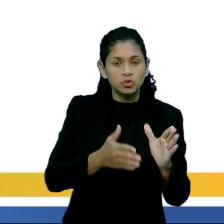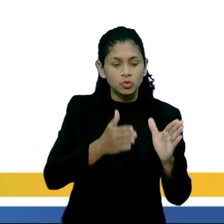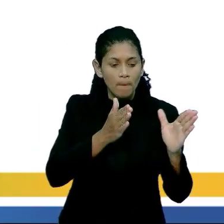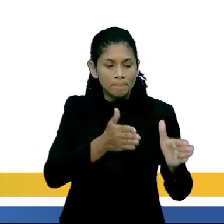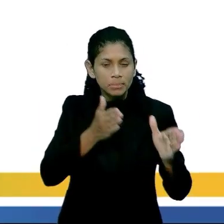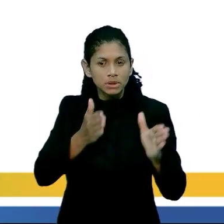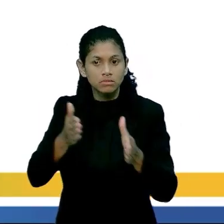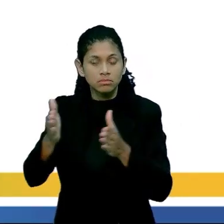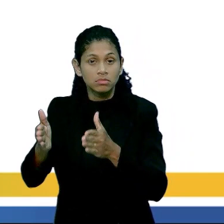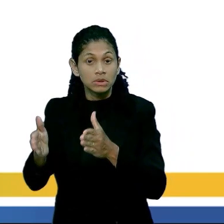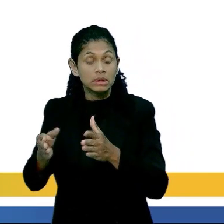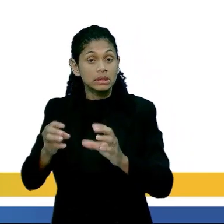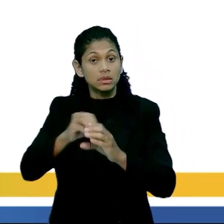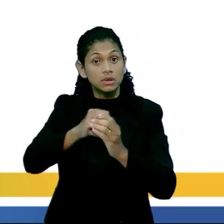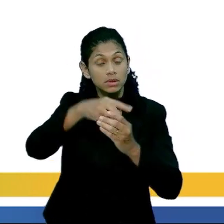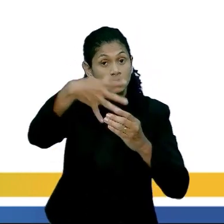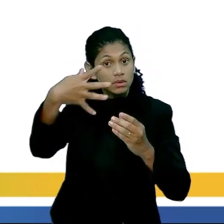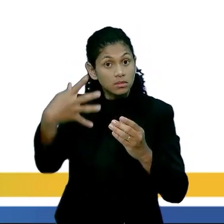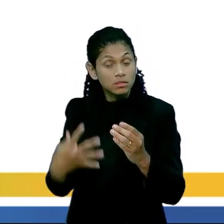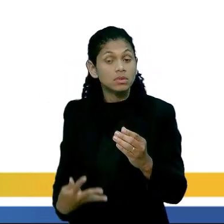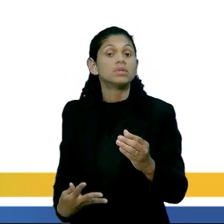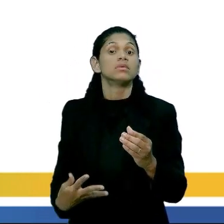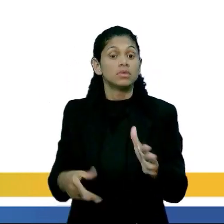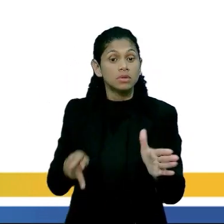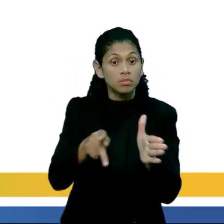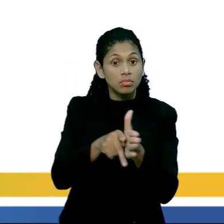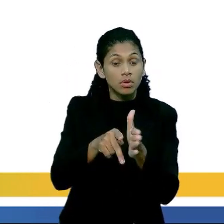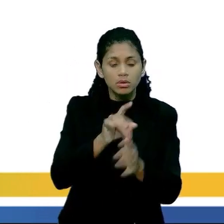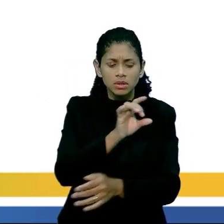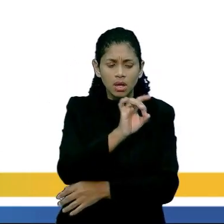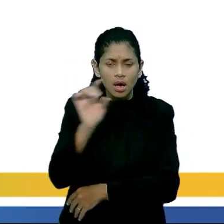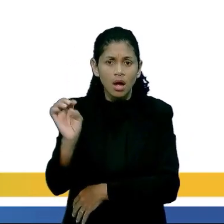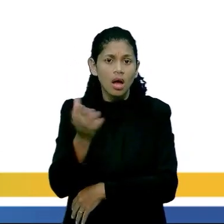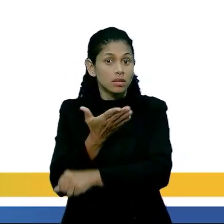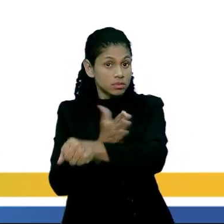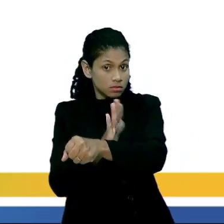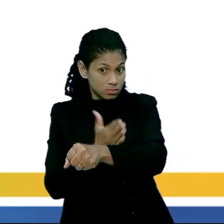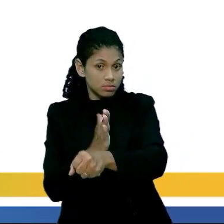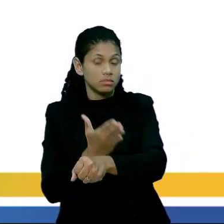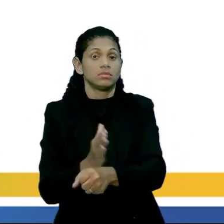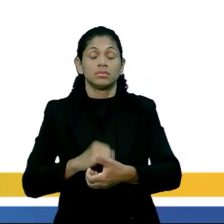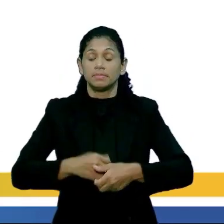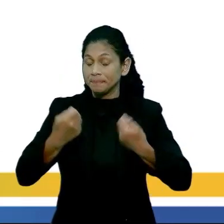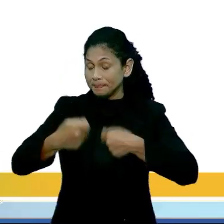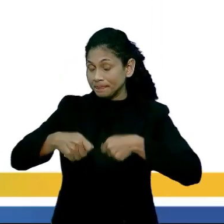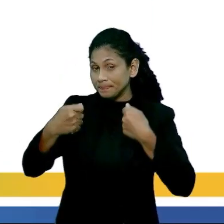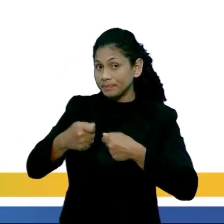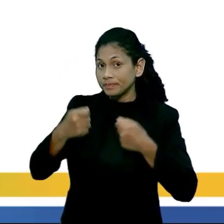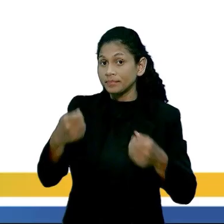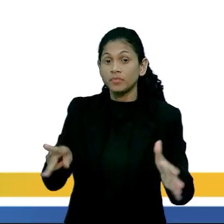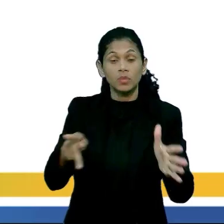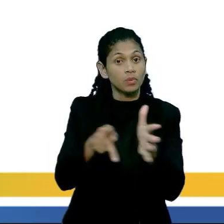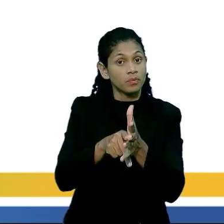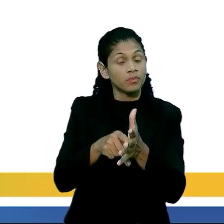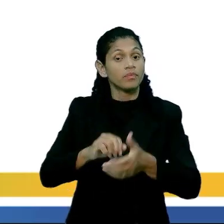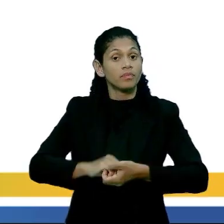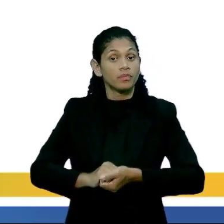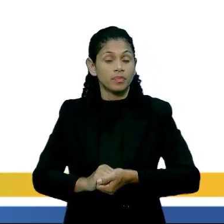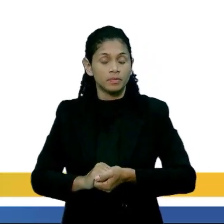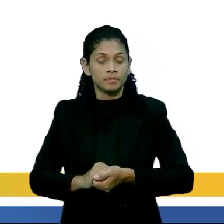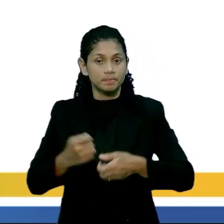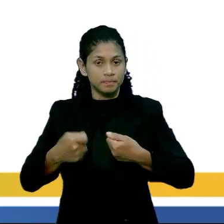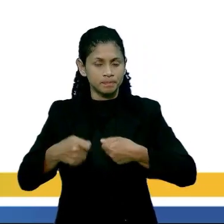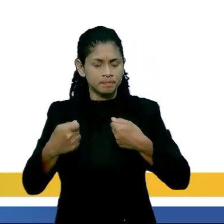particularidades, nas características específicas de cada atividade. Para que um exercício seja realmente específico, ele deve ser o